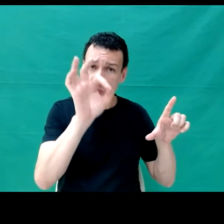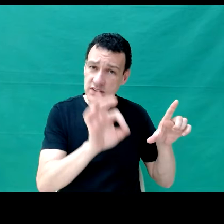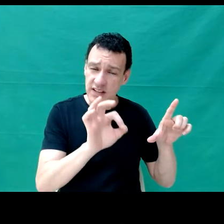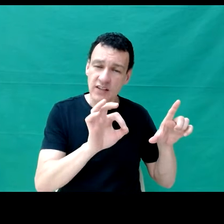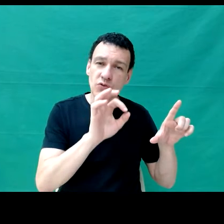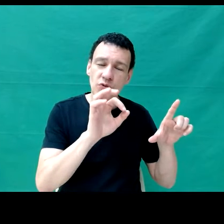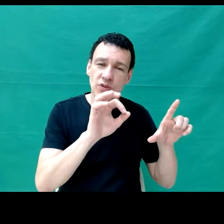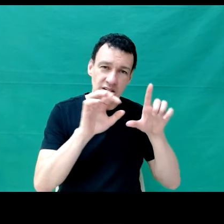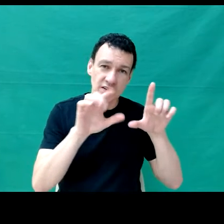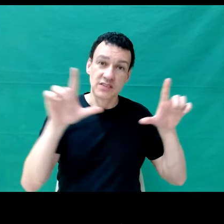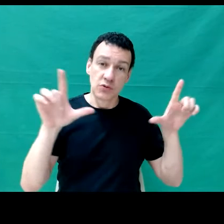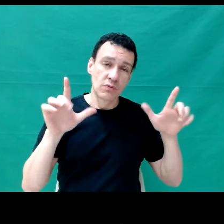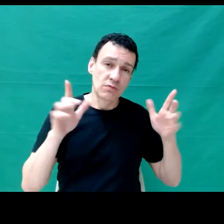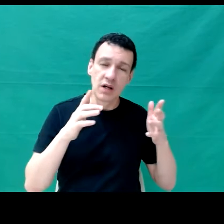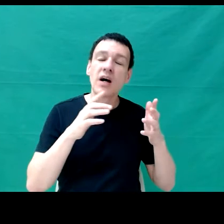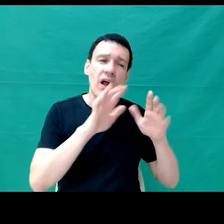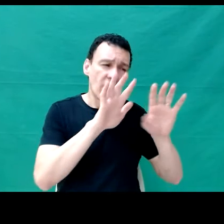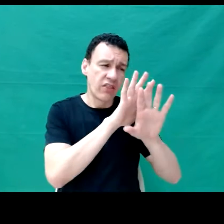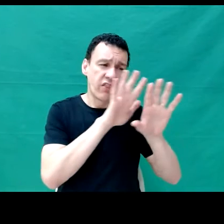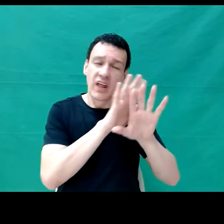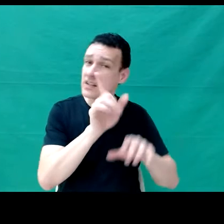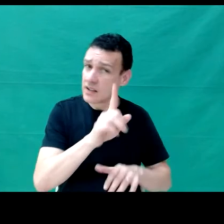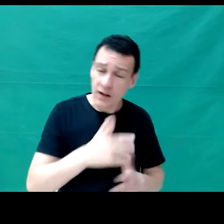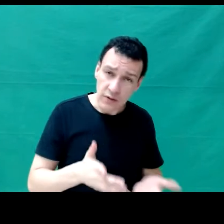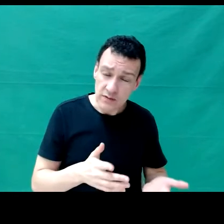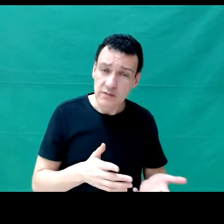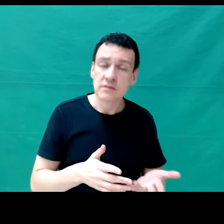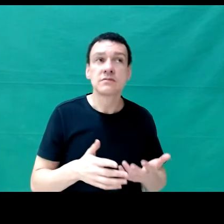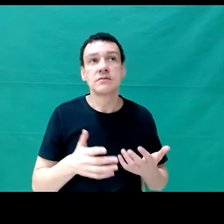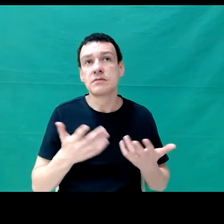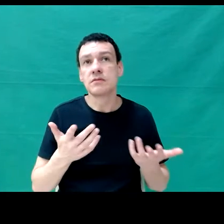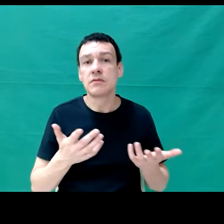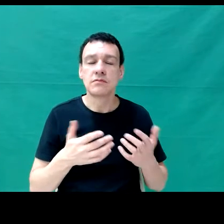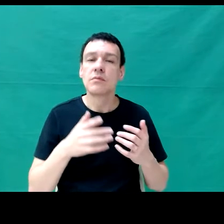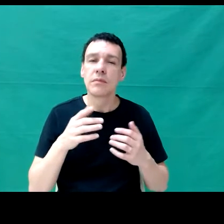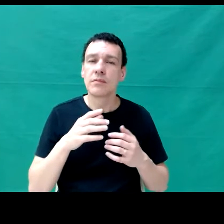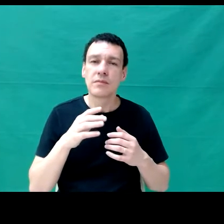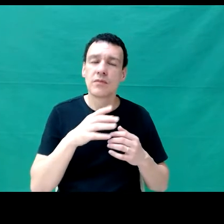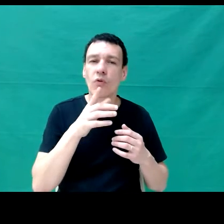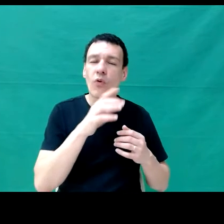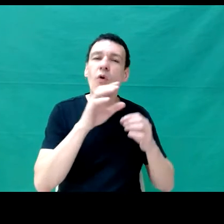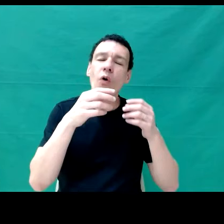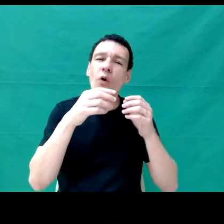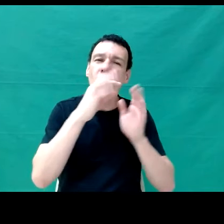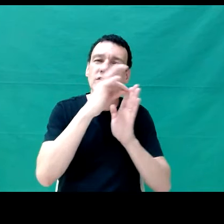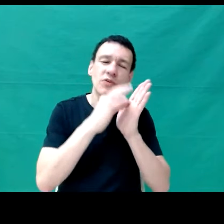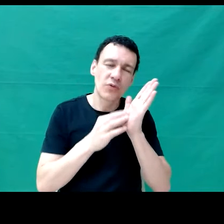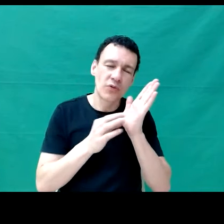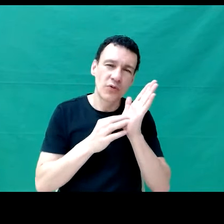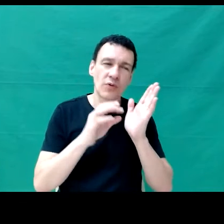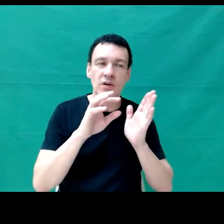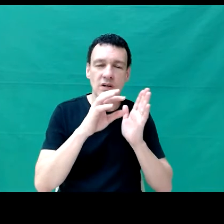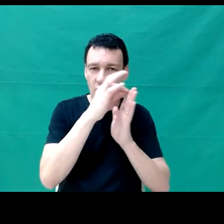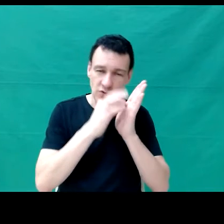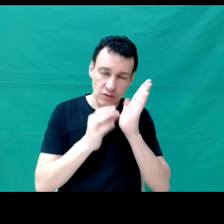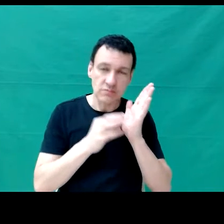os conteúdos da tela. Não vai validar, por exemplo, se os códigos do YARA estão sendo usados corretamente. Não